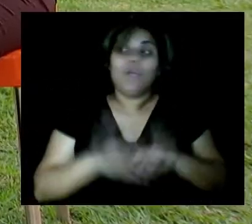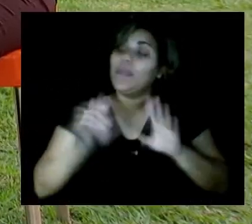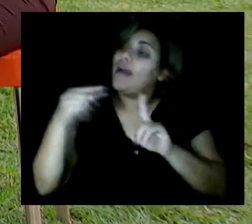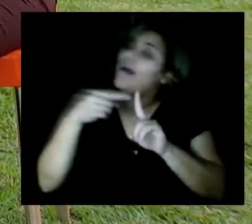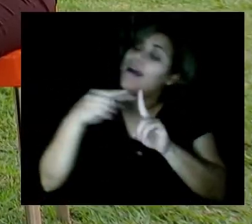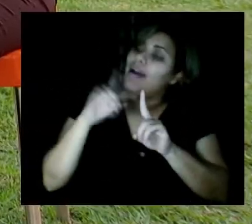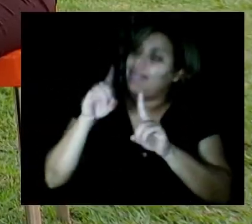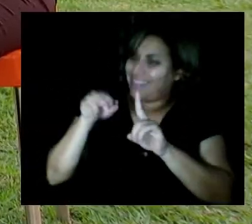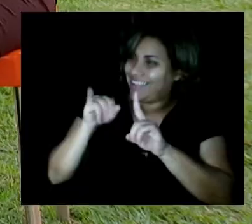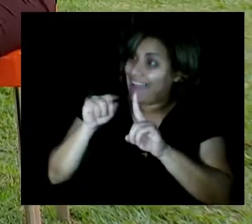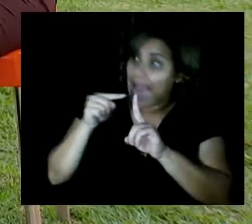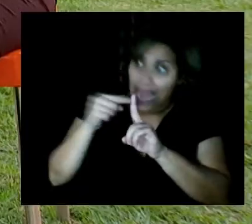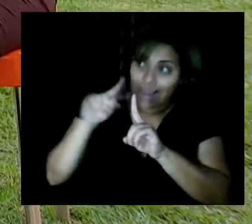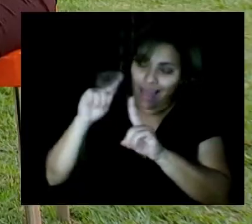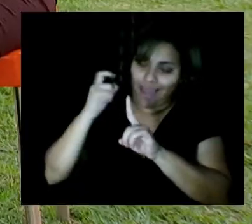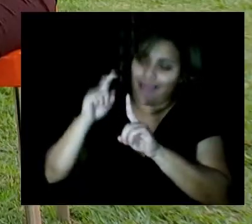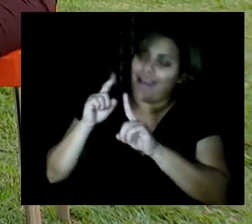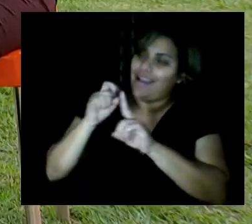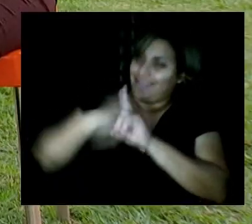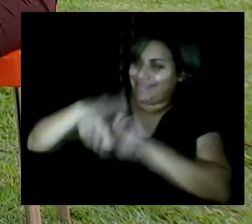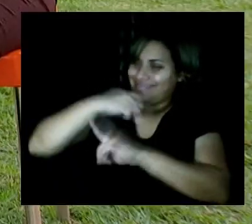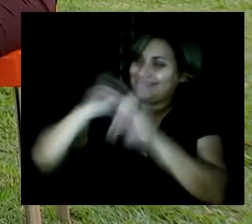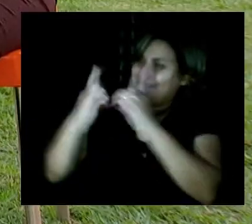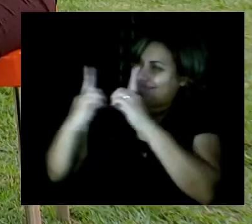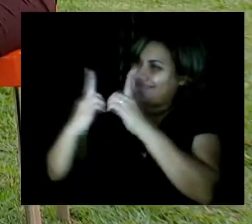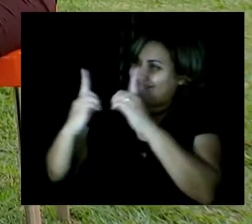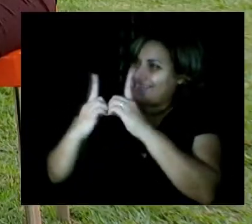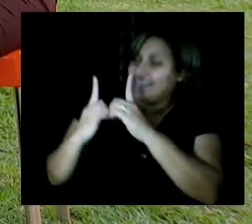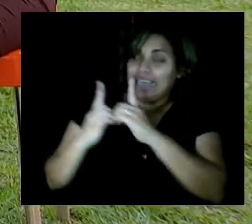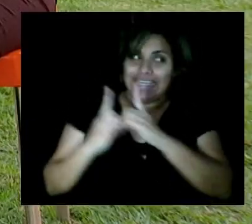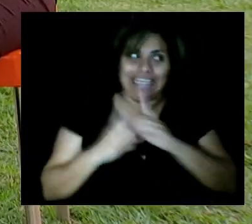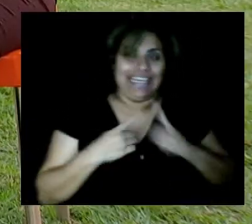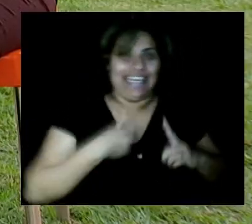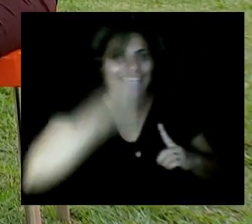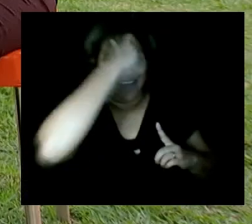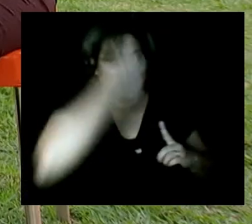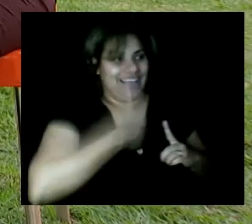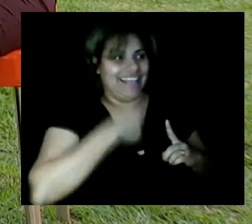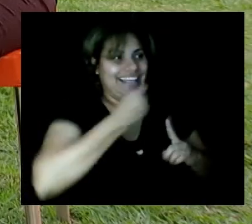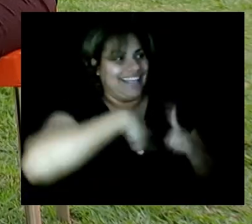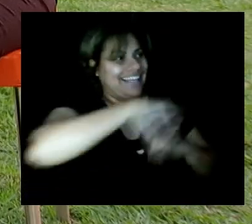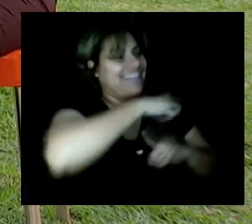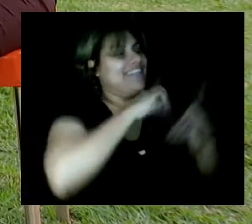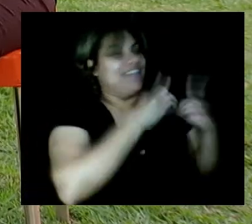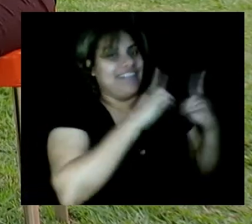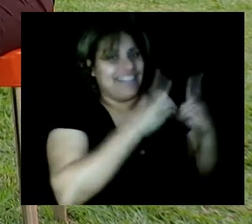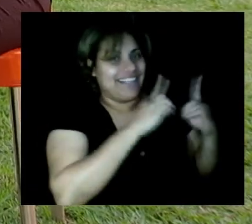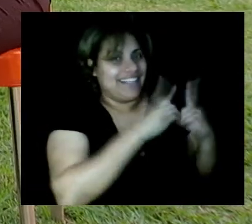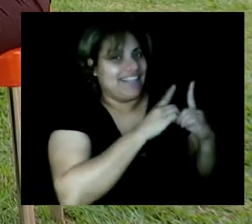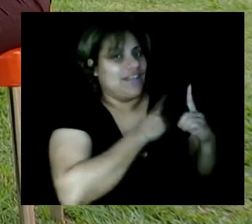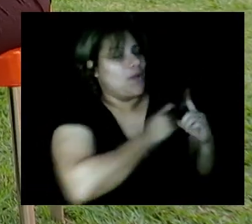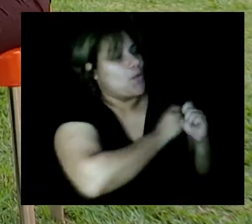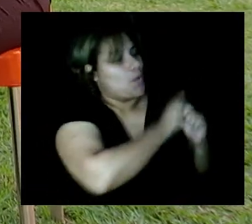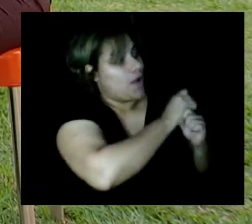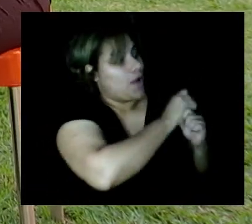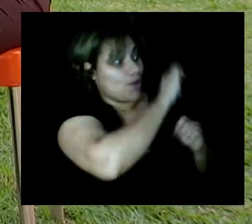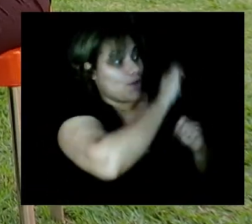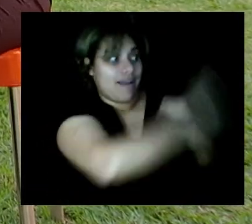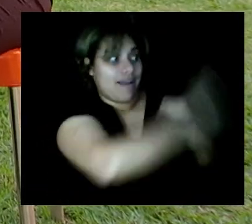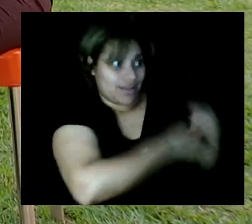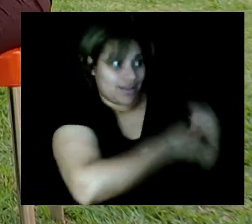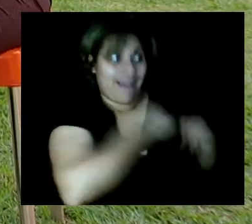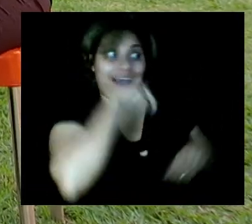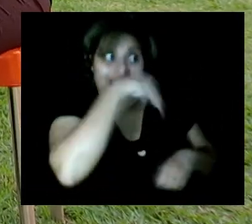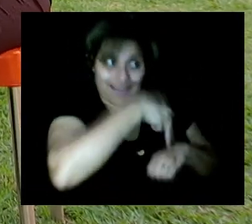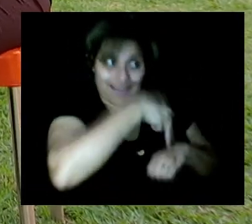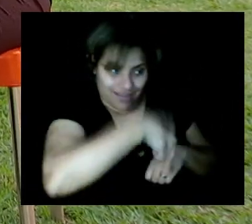assistente social, né, por muitos anos aqui. Eu sou assistente social ainda, assim, eu atuei por 9 anos aqui como assistente social. Depois